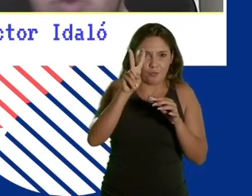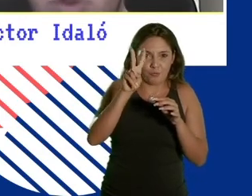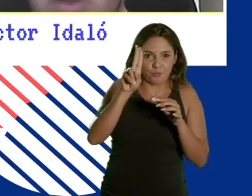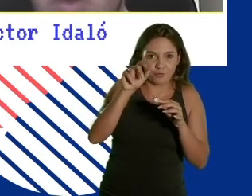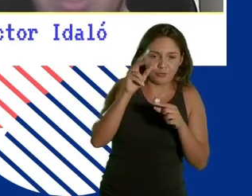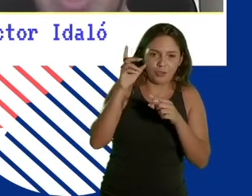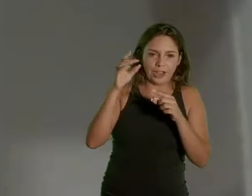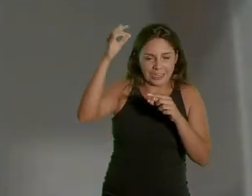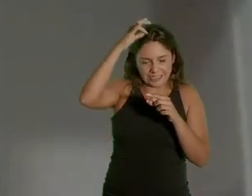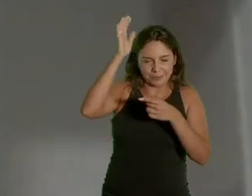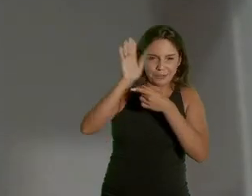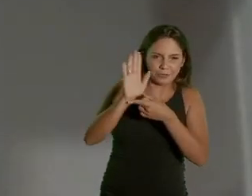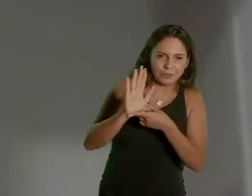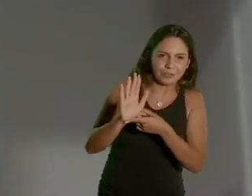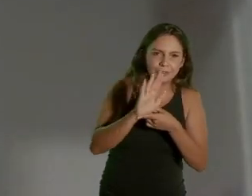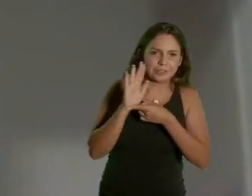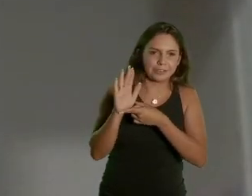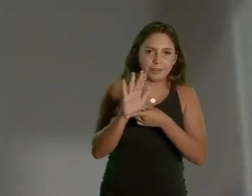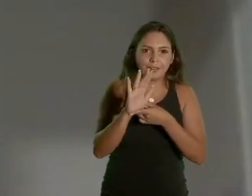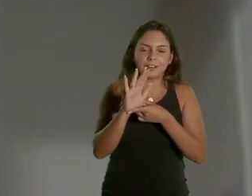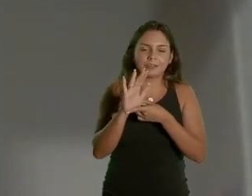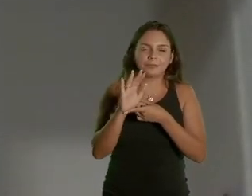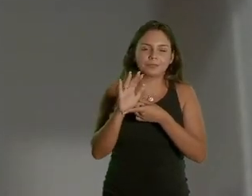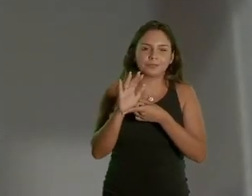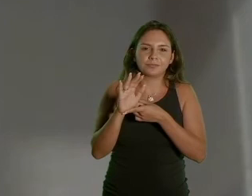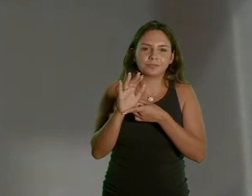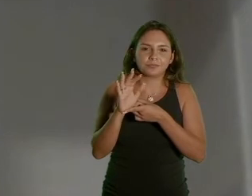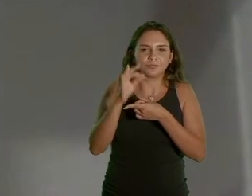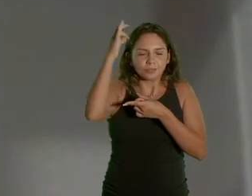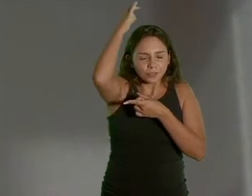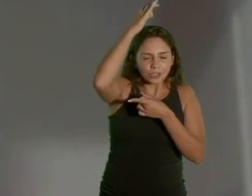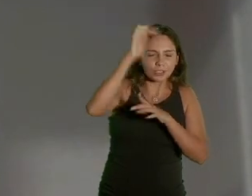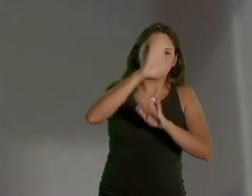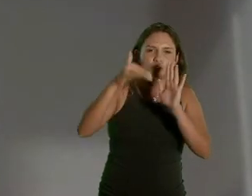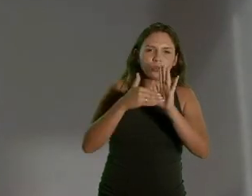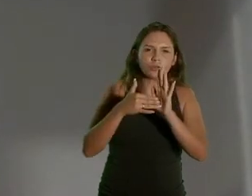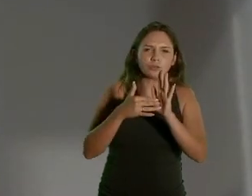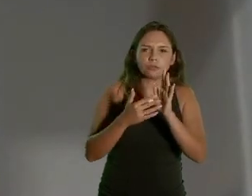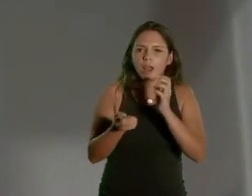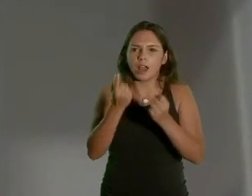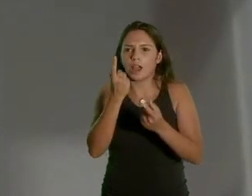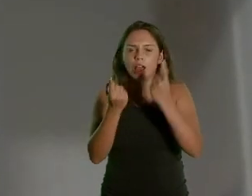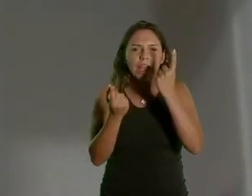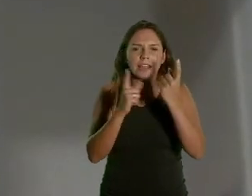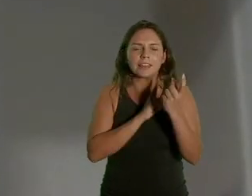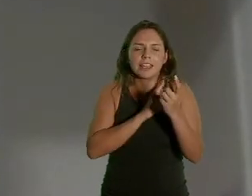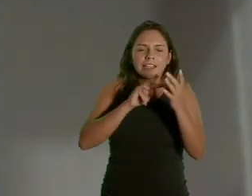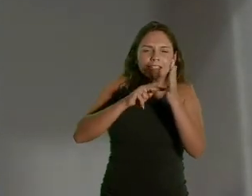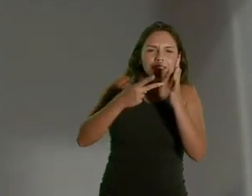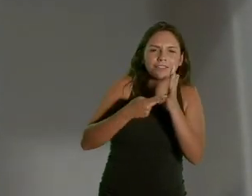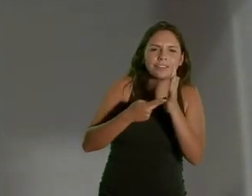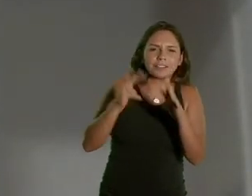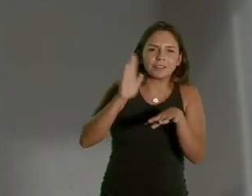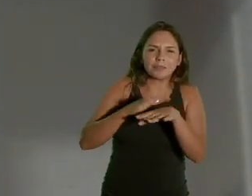espíritos protetores, de carrancas místicas. No santo sepulcro de todos os verbetes, descansam significados